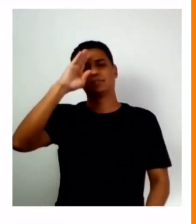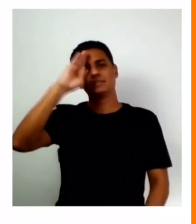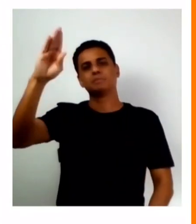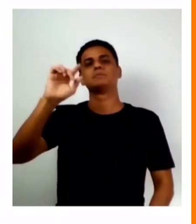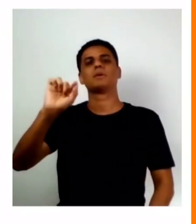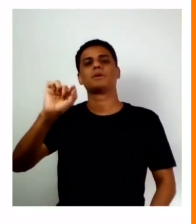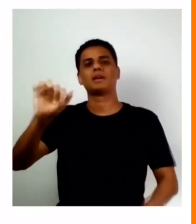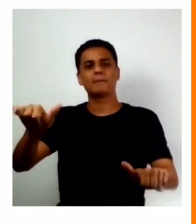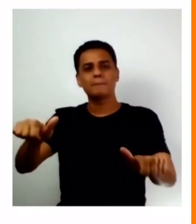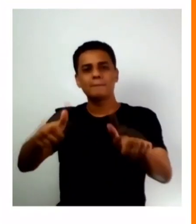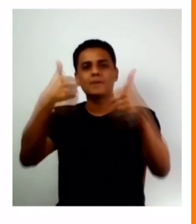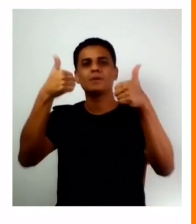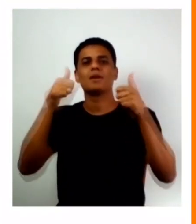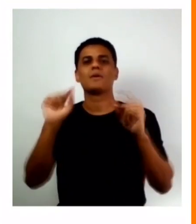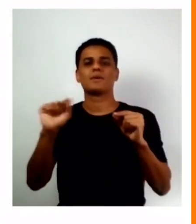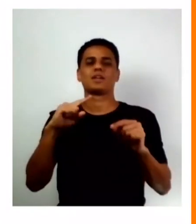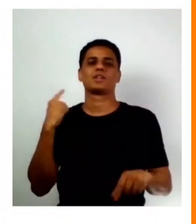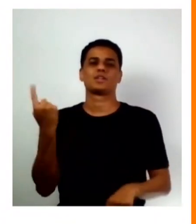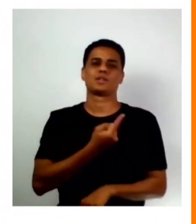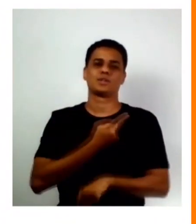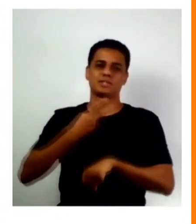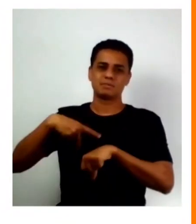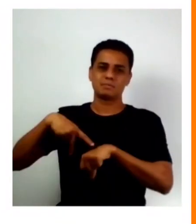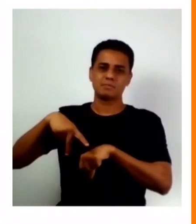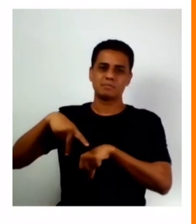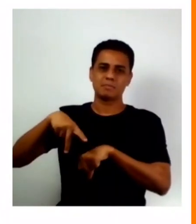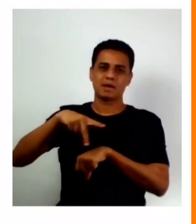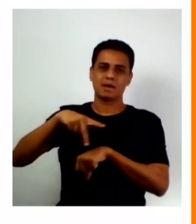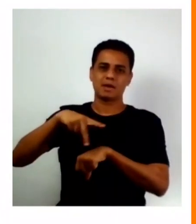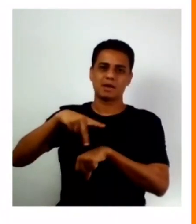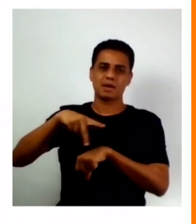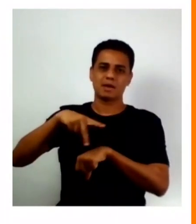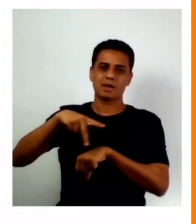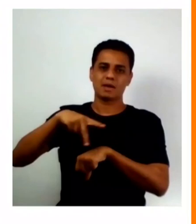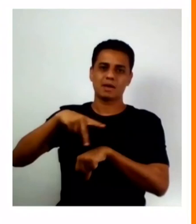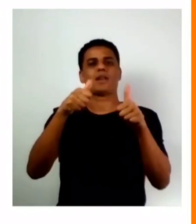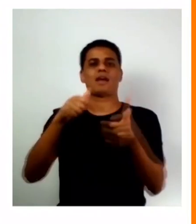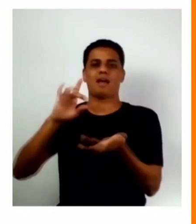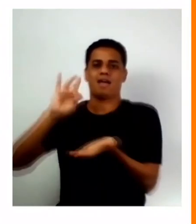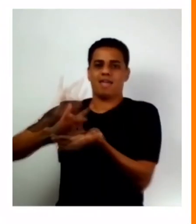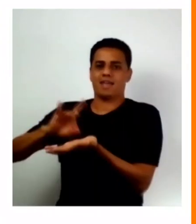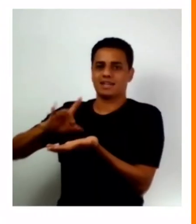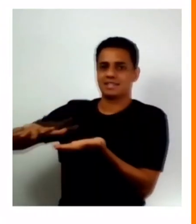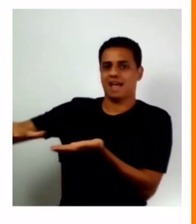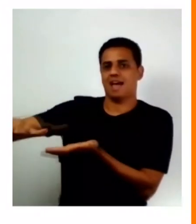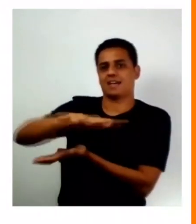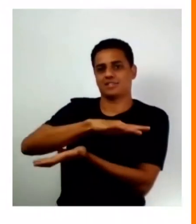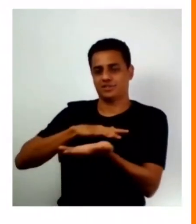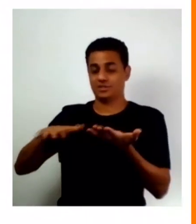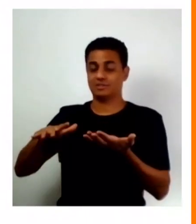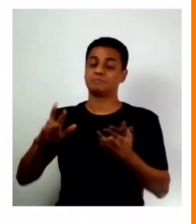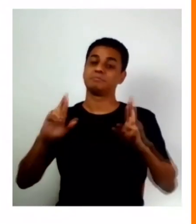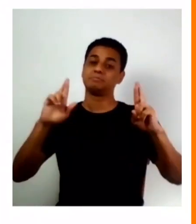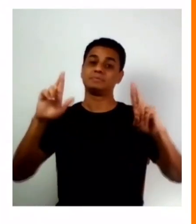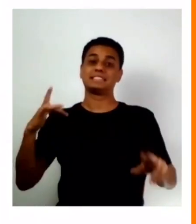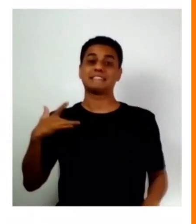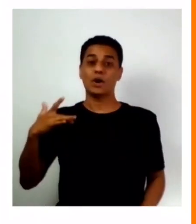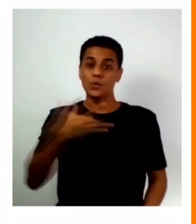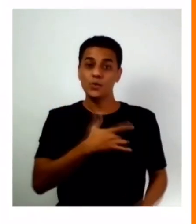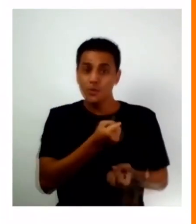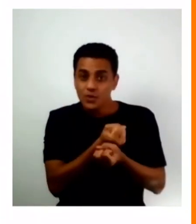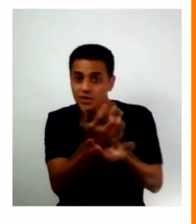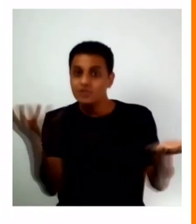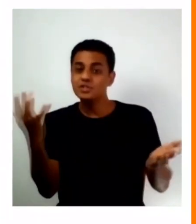nossos países e nossas realidades. Nada mais, deseo o melhor, que tenham muita saúde e até a próxima.